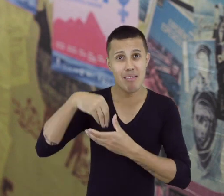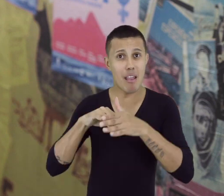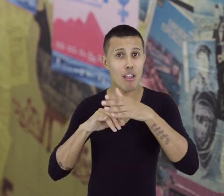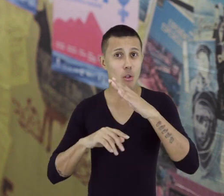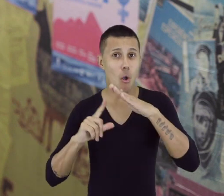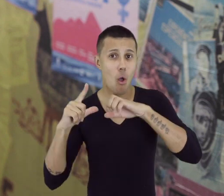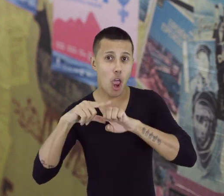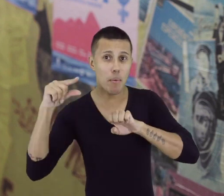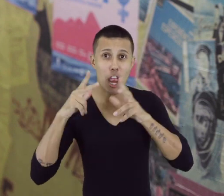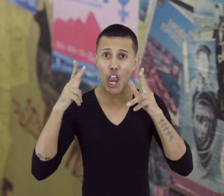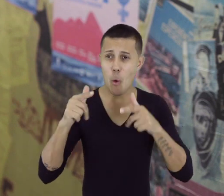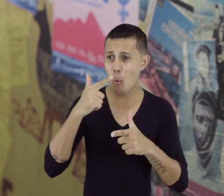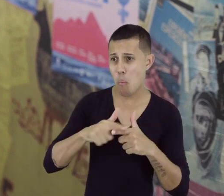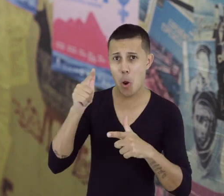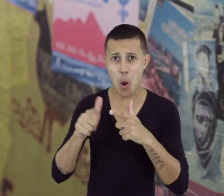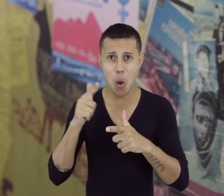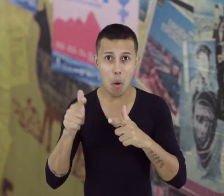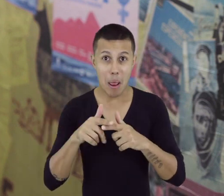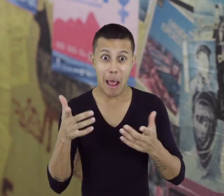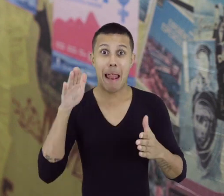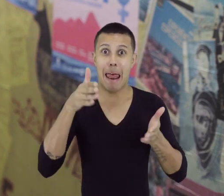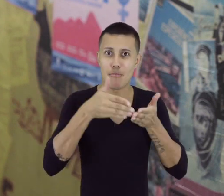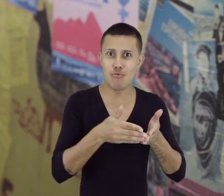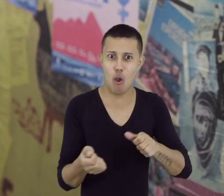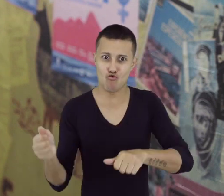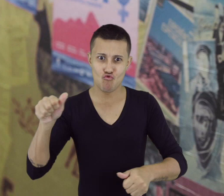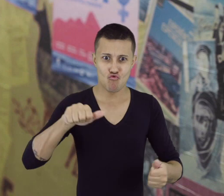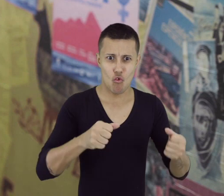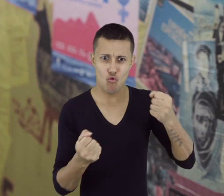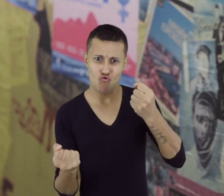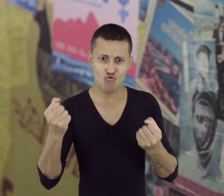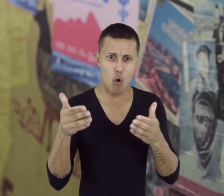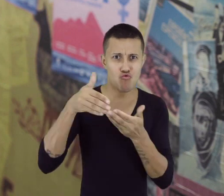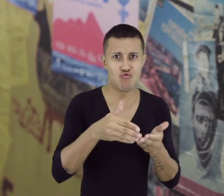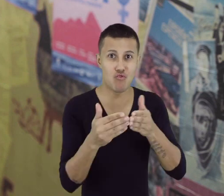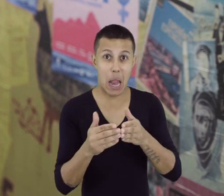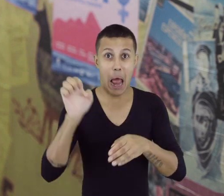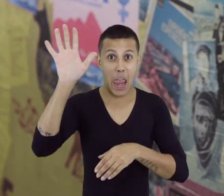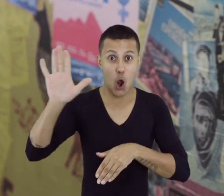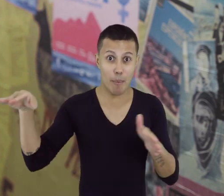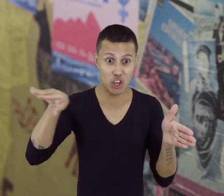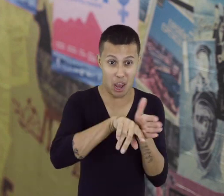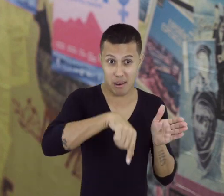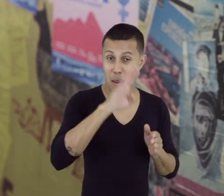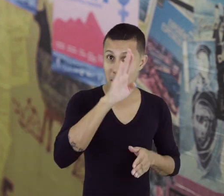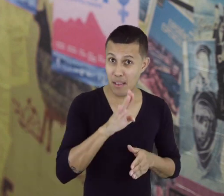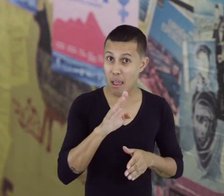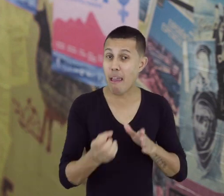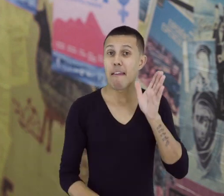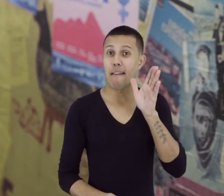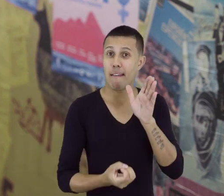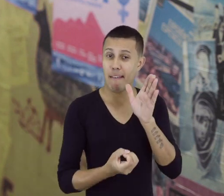empreendedora. Assim como as tempestades e as ondas que ela enfrentou para chegar da Europa até o Brasil, quem decide abrir o próprio negócio por